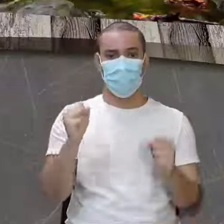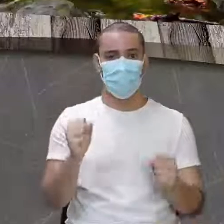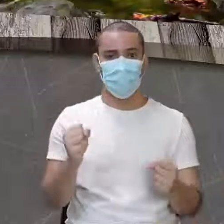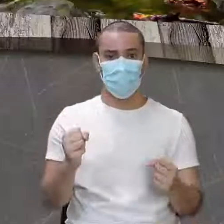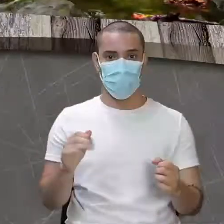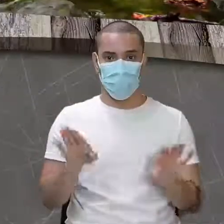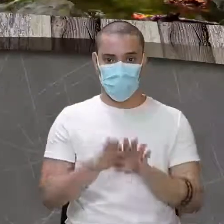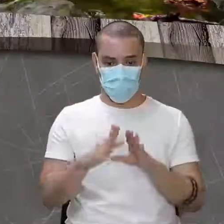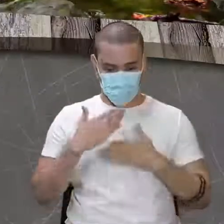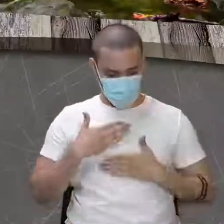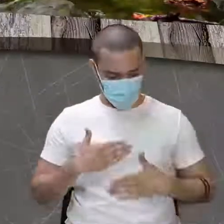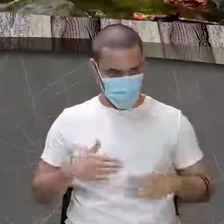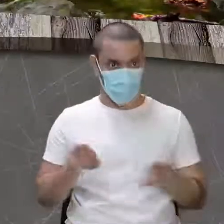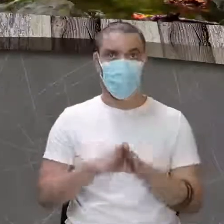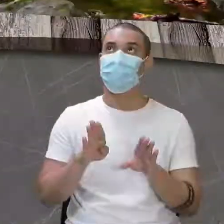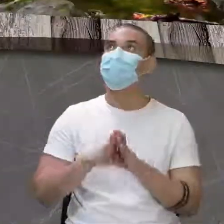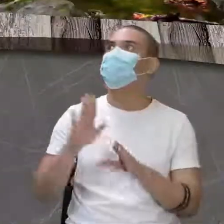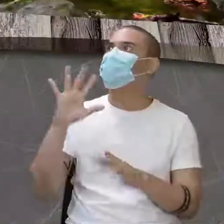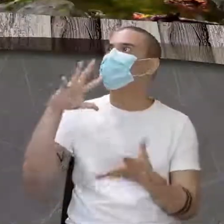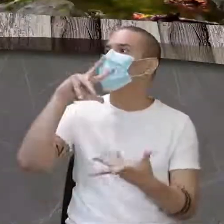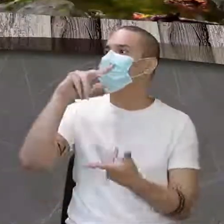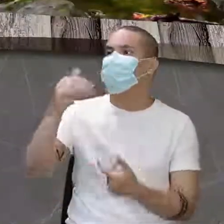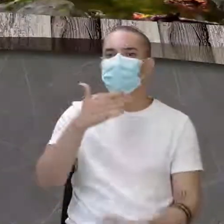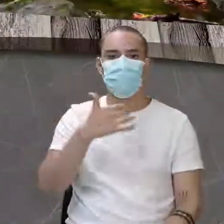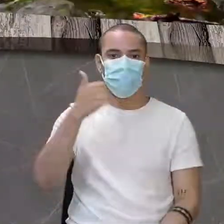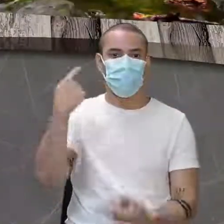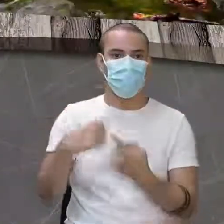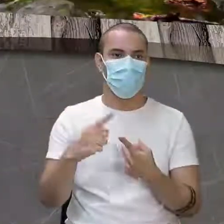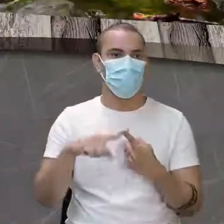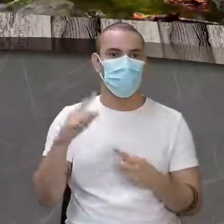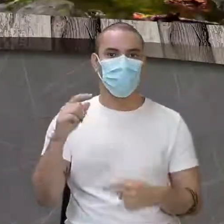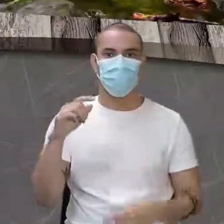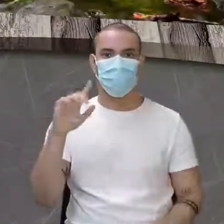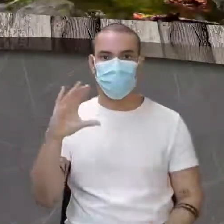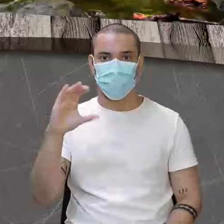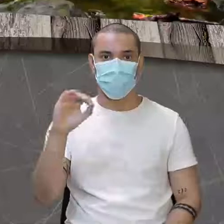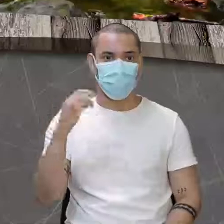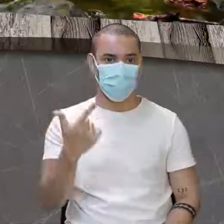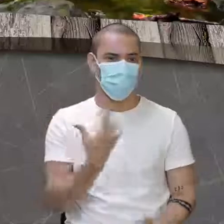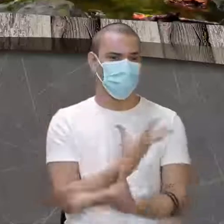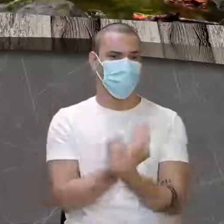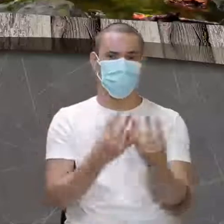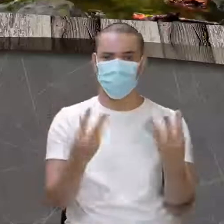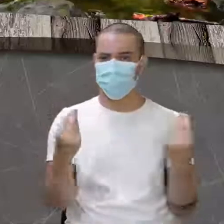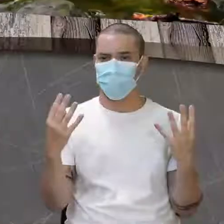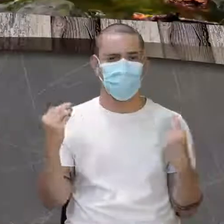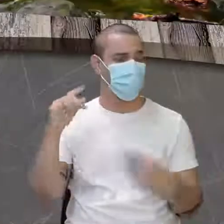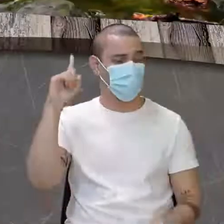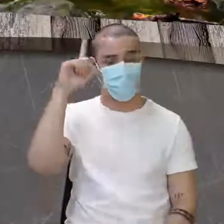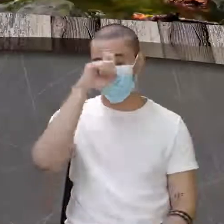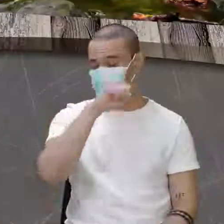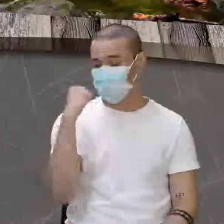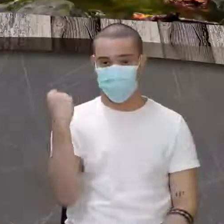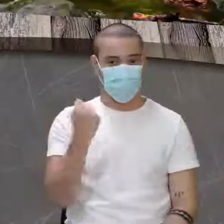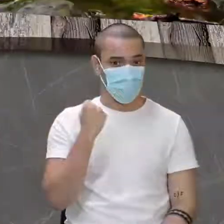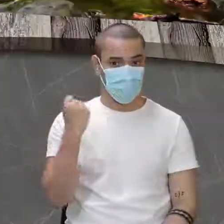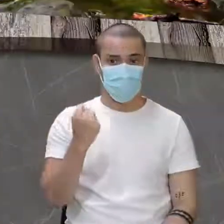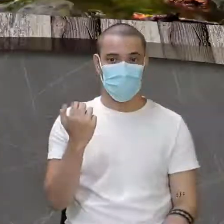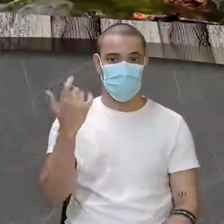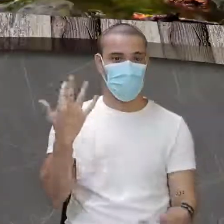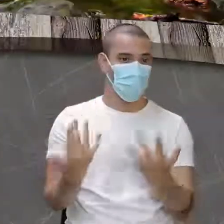forma e para manter o equilíbrio do ambiente. Porque muitos gases CO2 na atmosfera, meu amor,